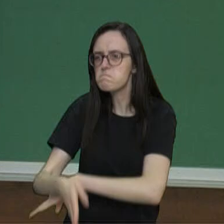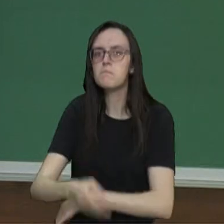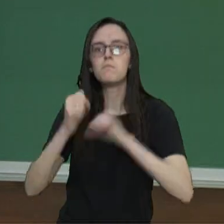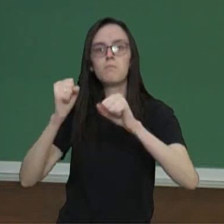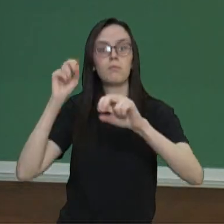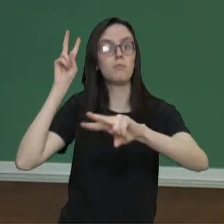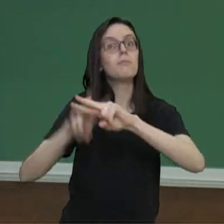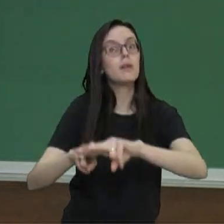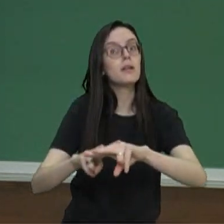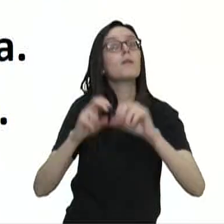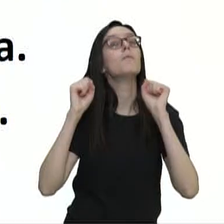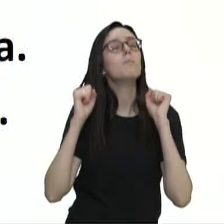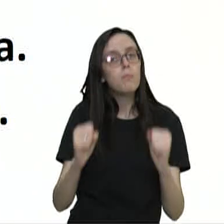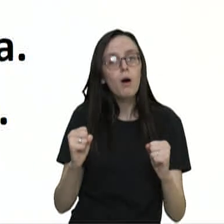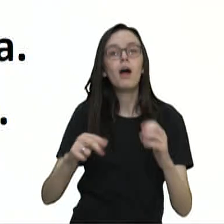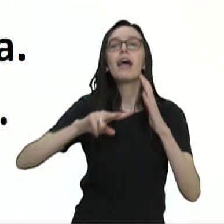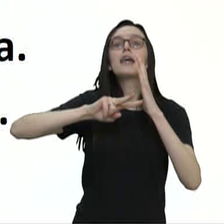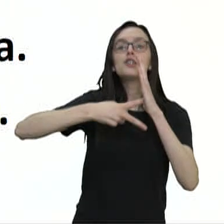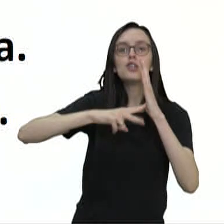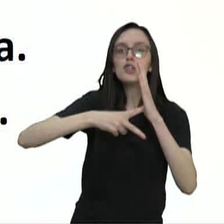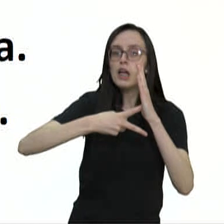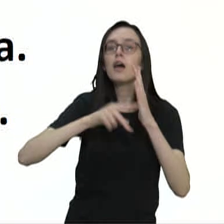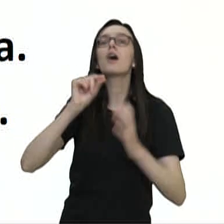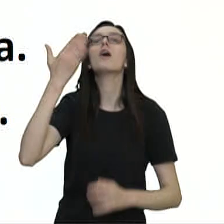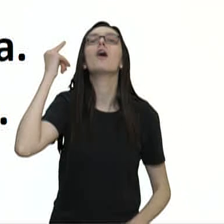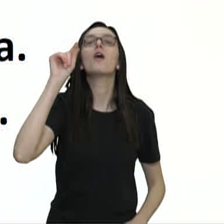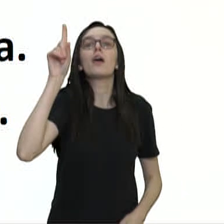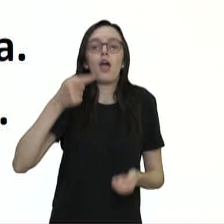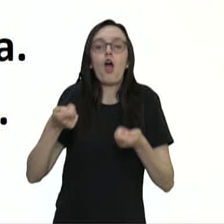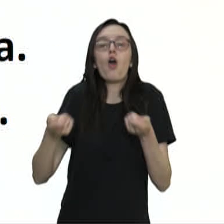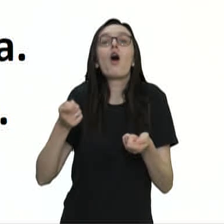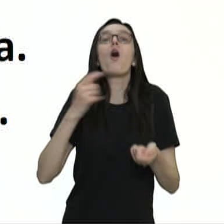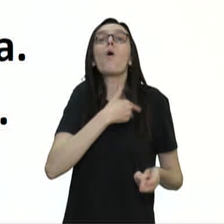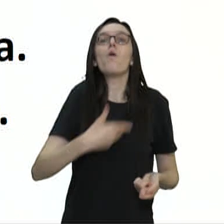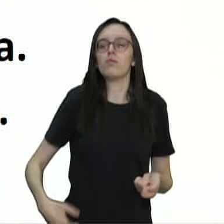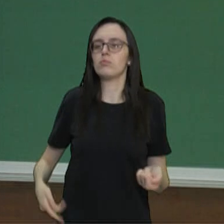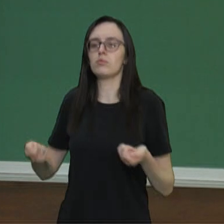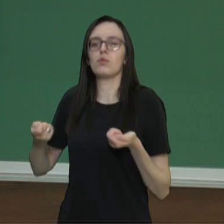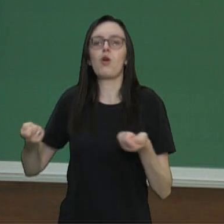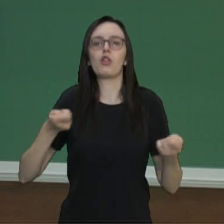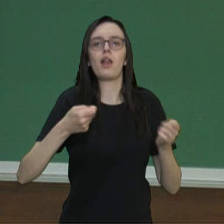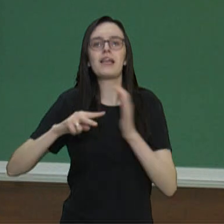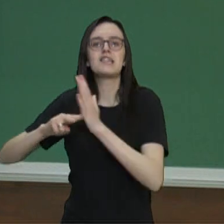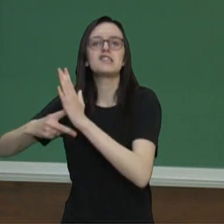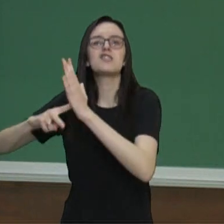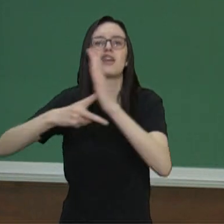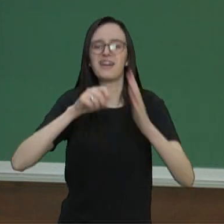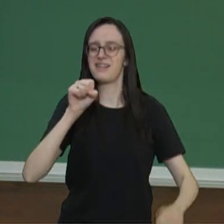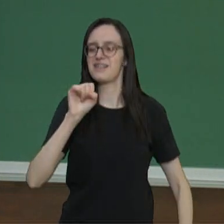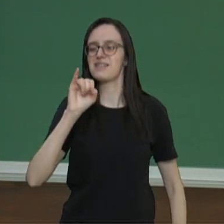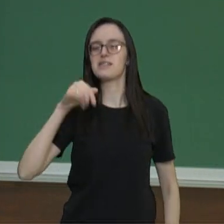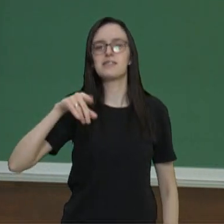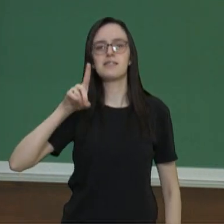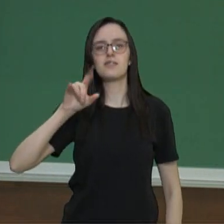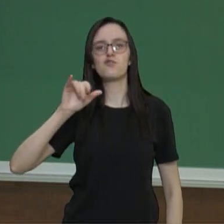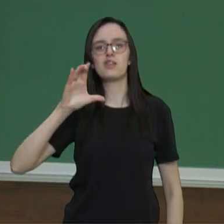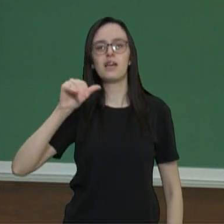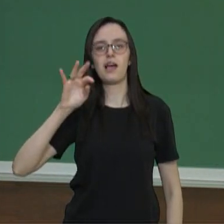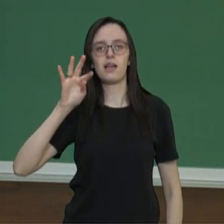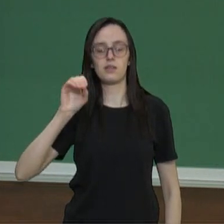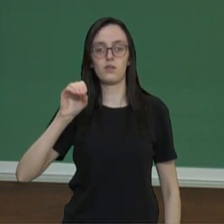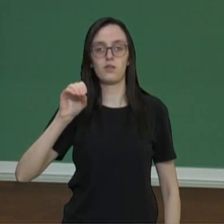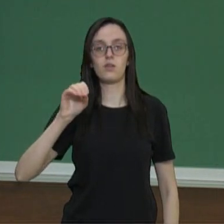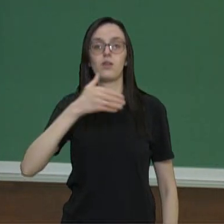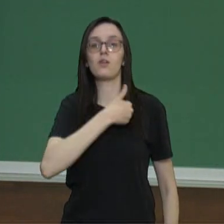essa pessoa. Os sindicatos passaram a ser controlados pelo governo. Então, essa grande força dos trabalhadores, o